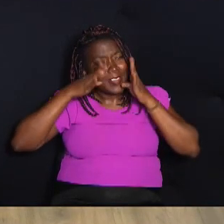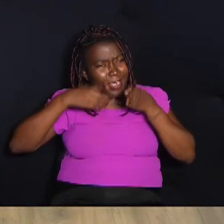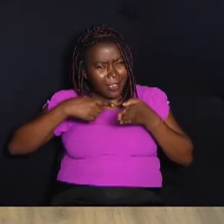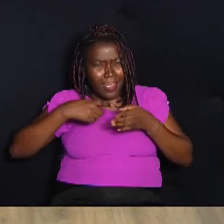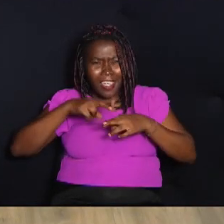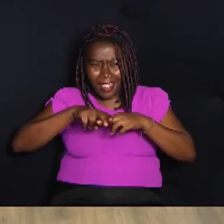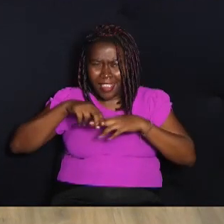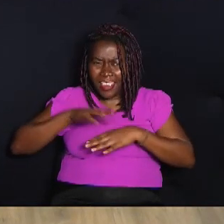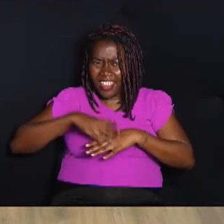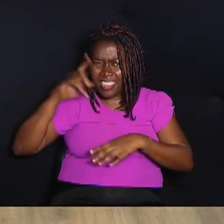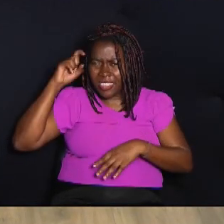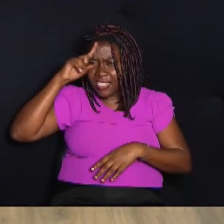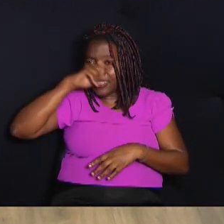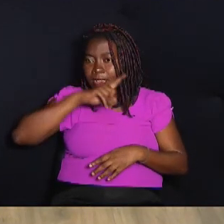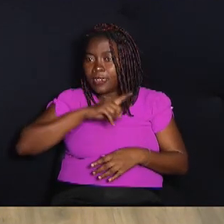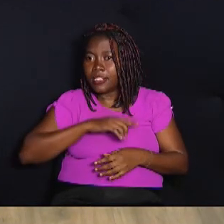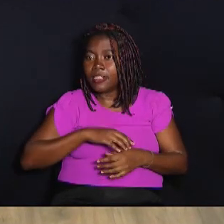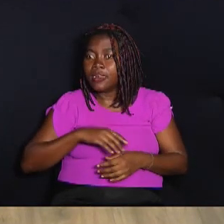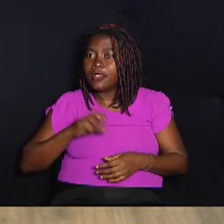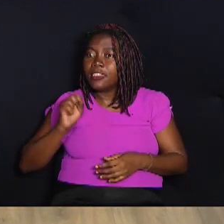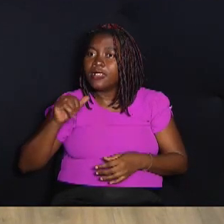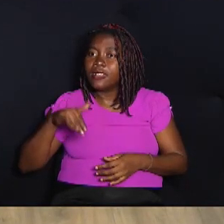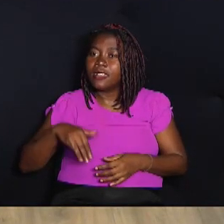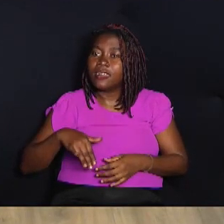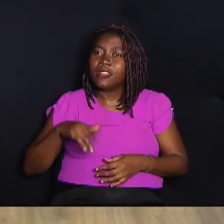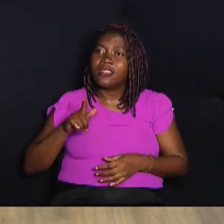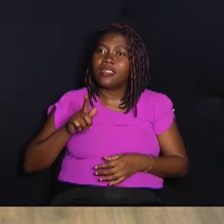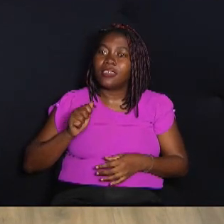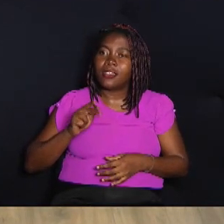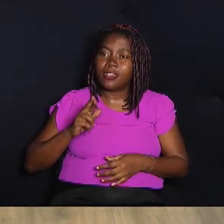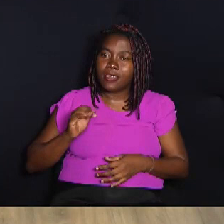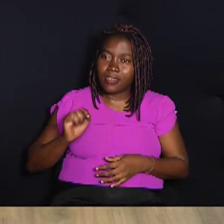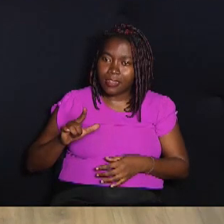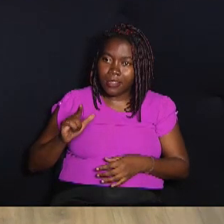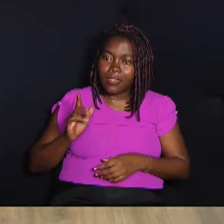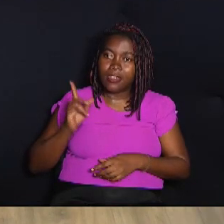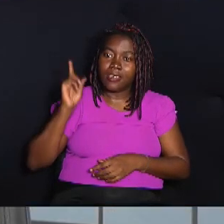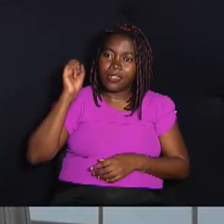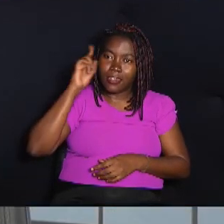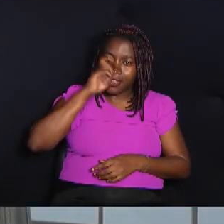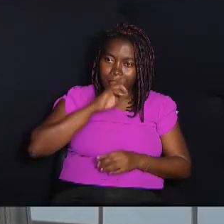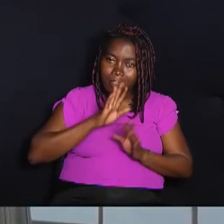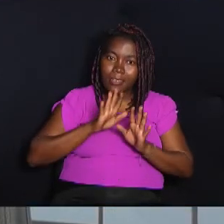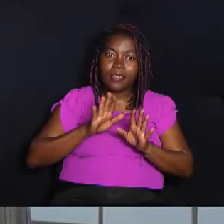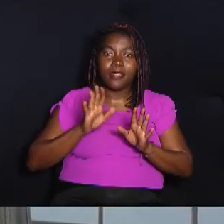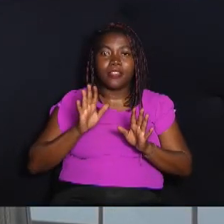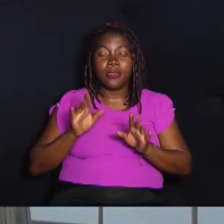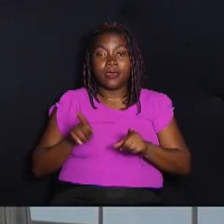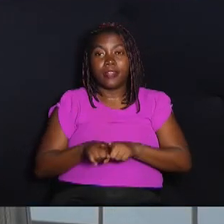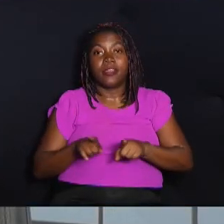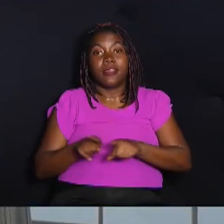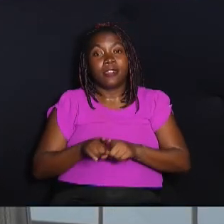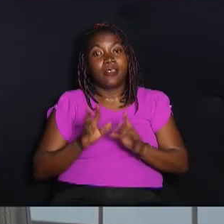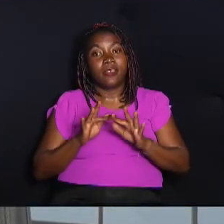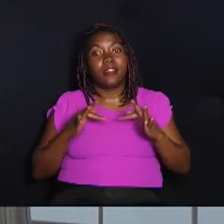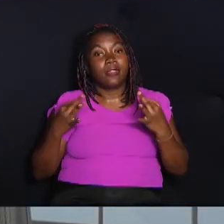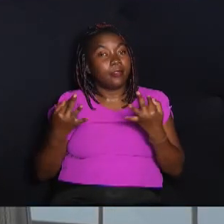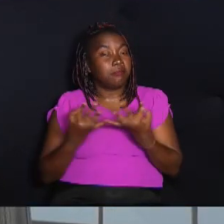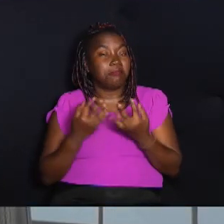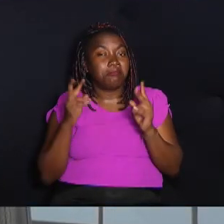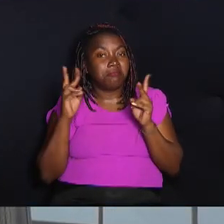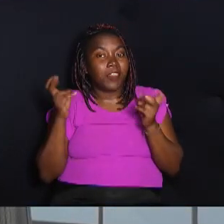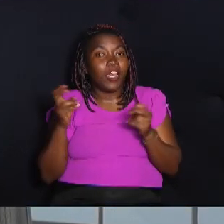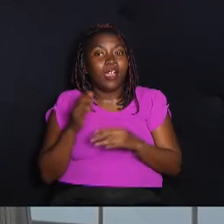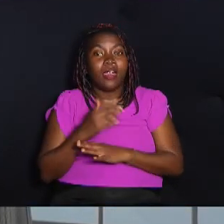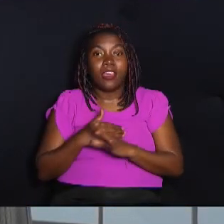mais difícil? Sim, Gabriel, é difícil, porém é também familiar, digamos assim.